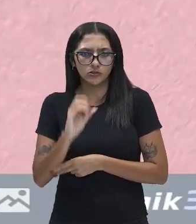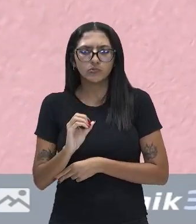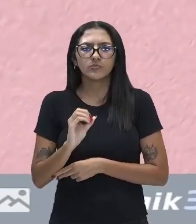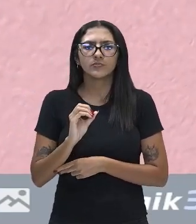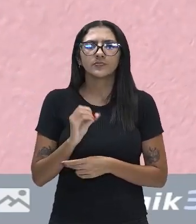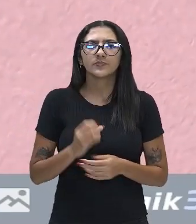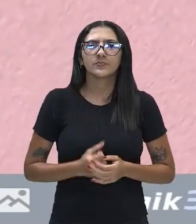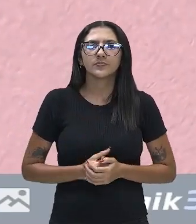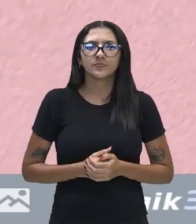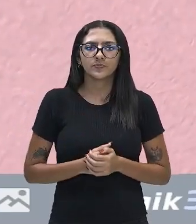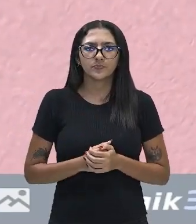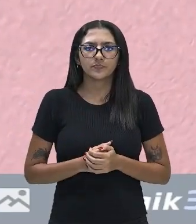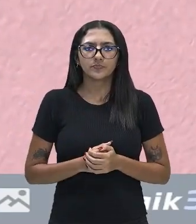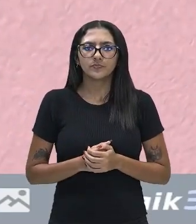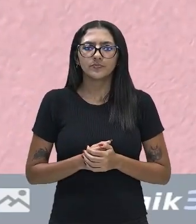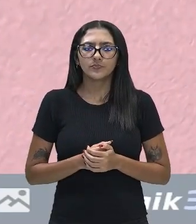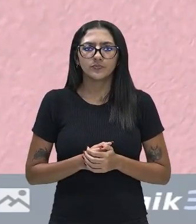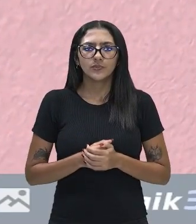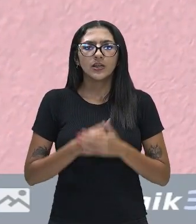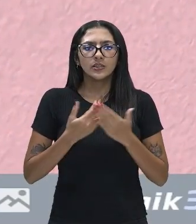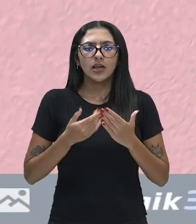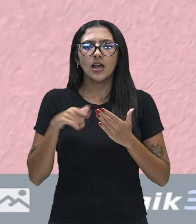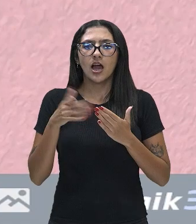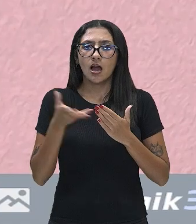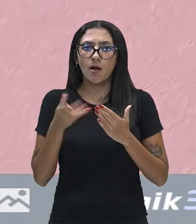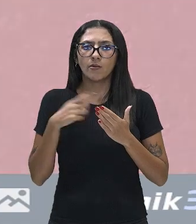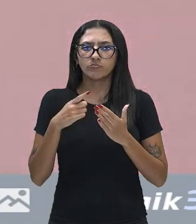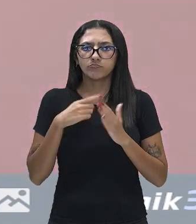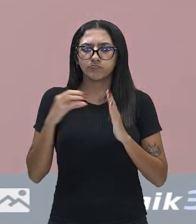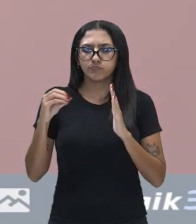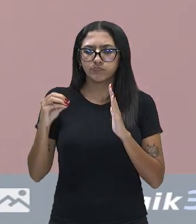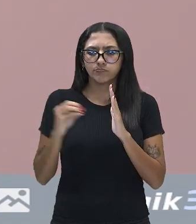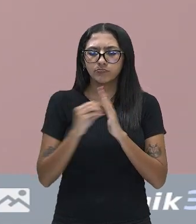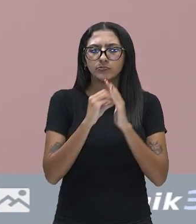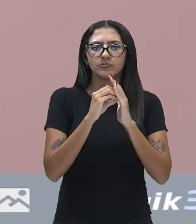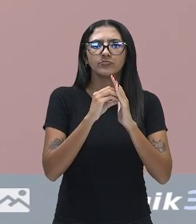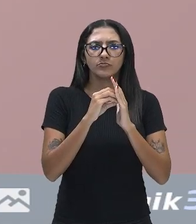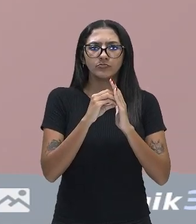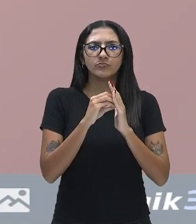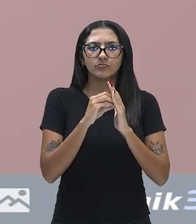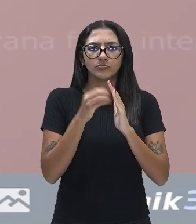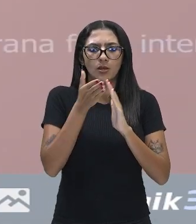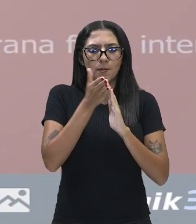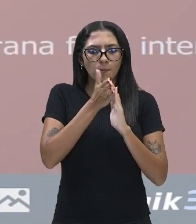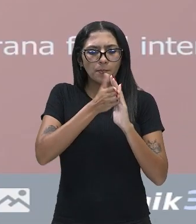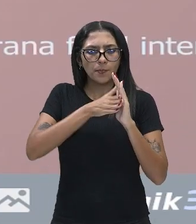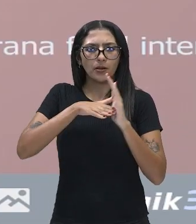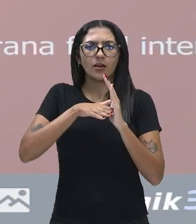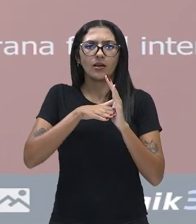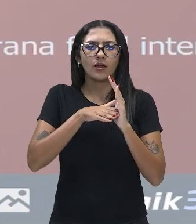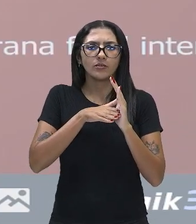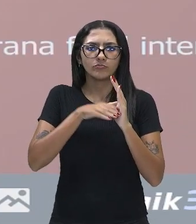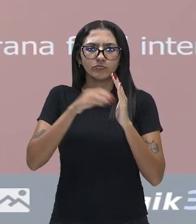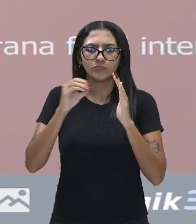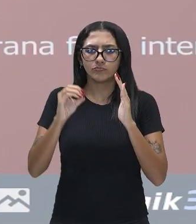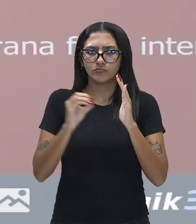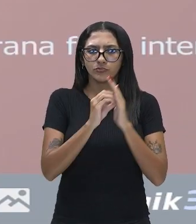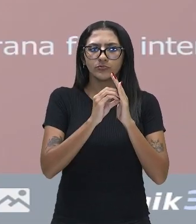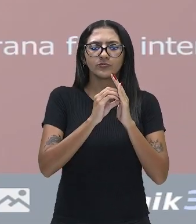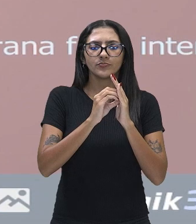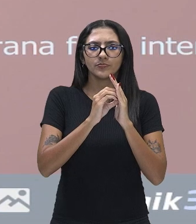e aí ele vai fazer a implementação no endométrio. E